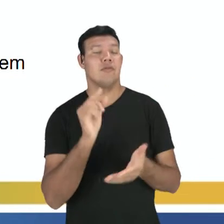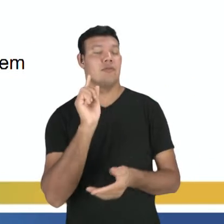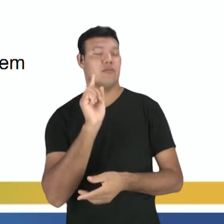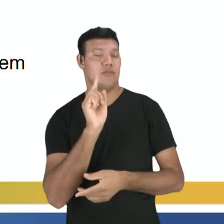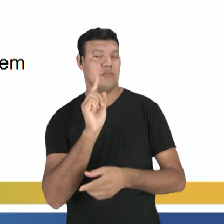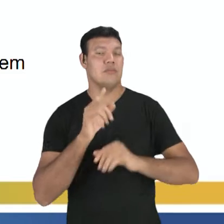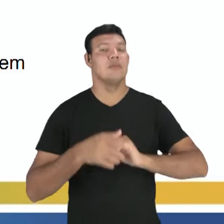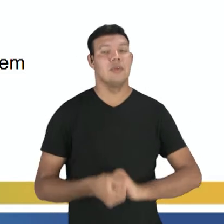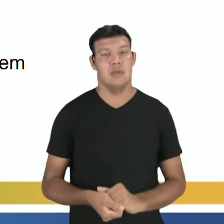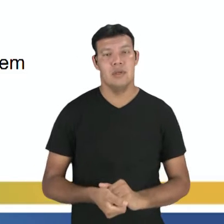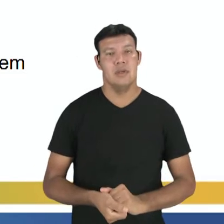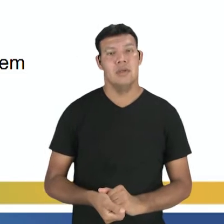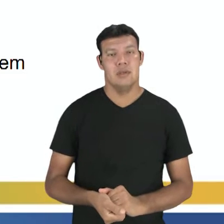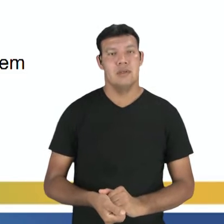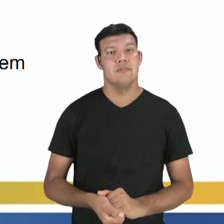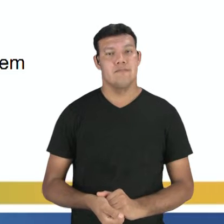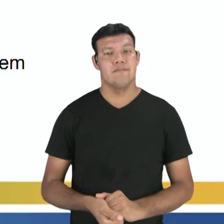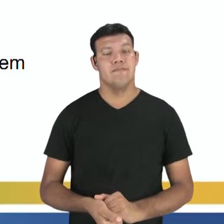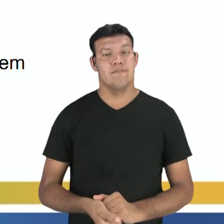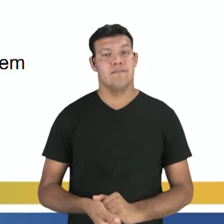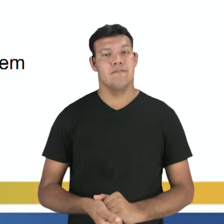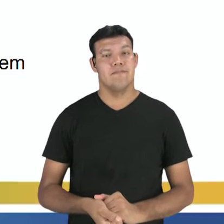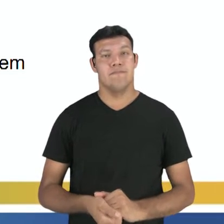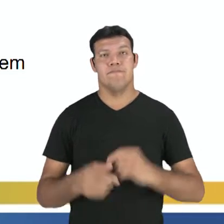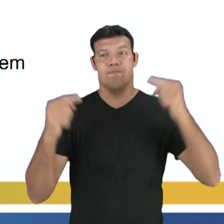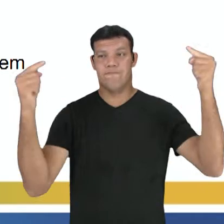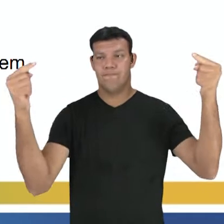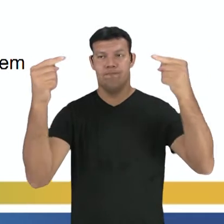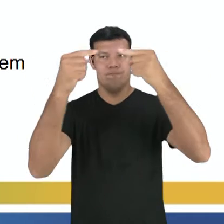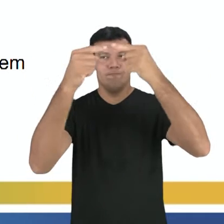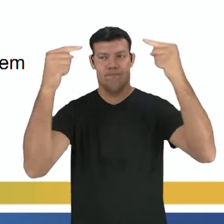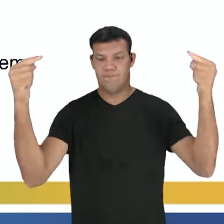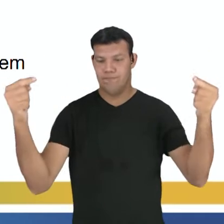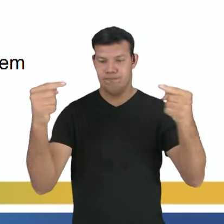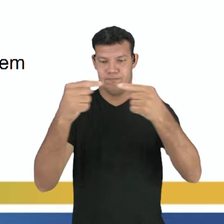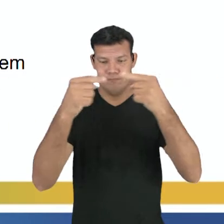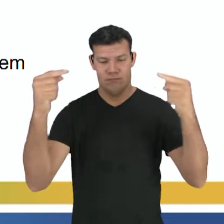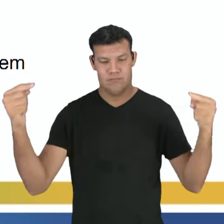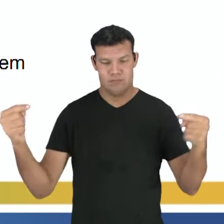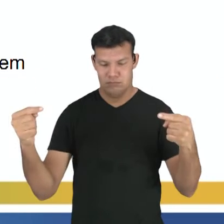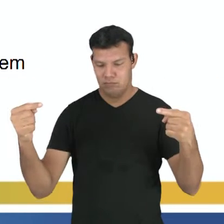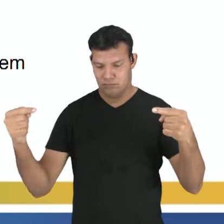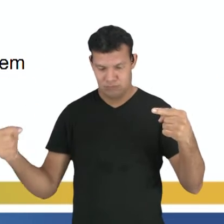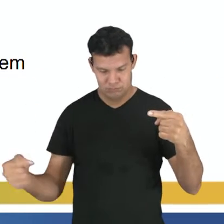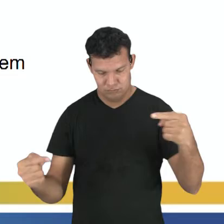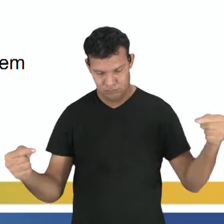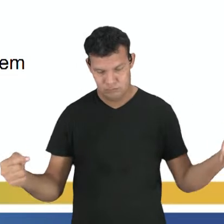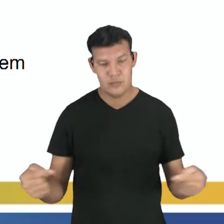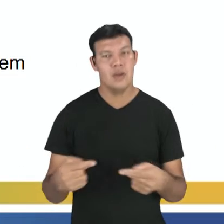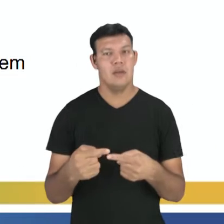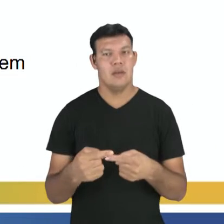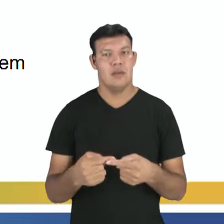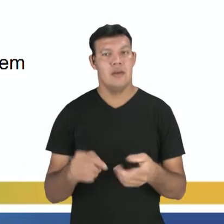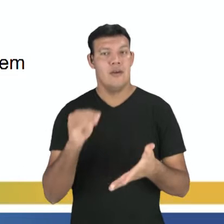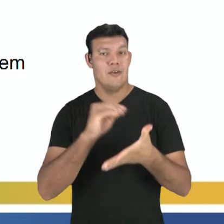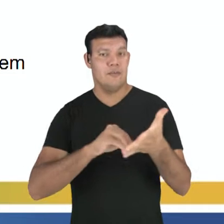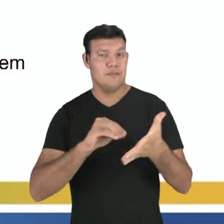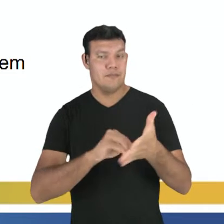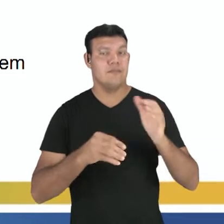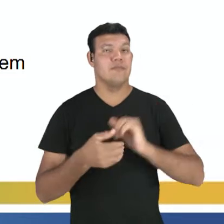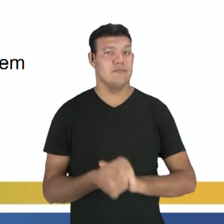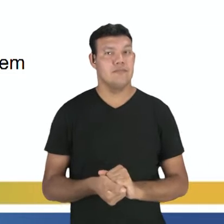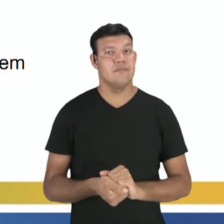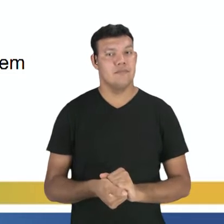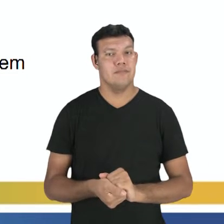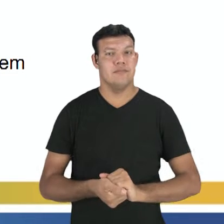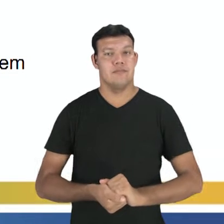domínio que não possui correspondente em B, ou seja, no